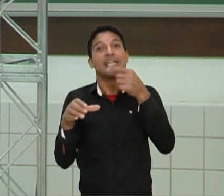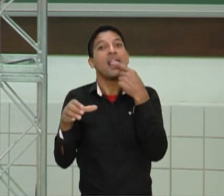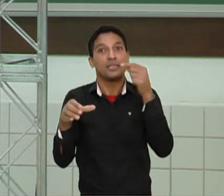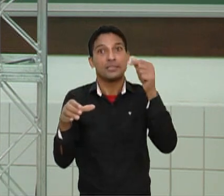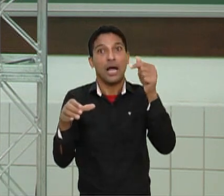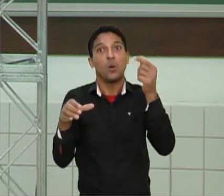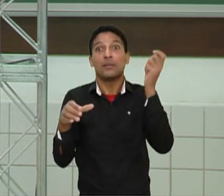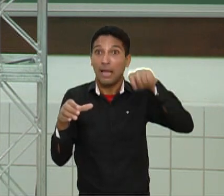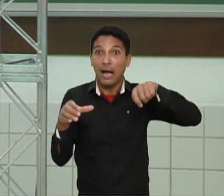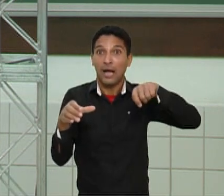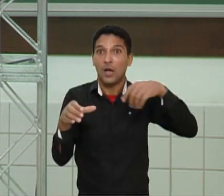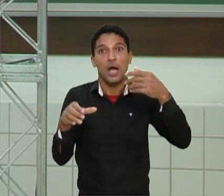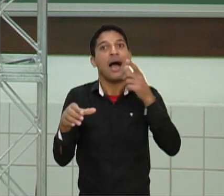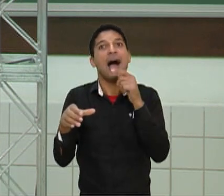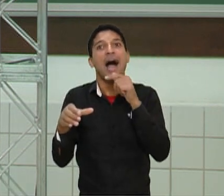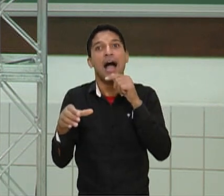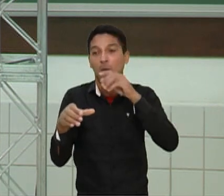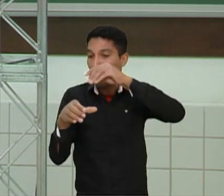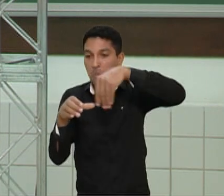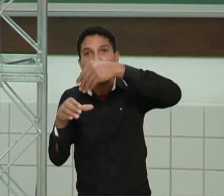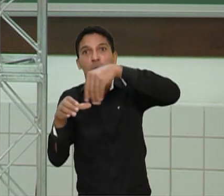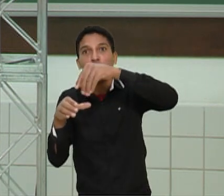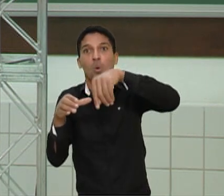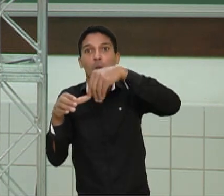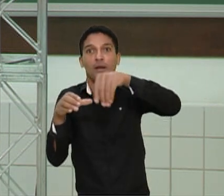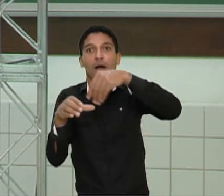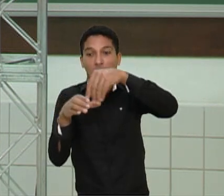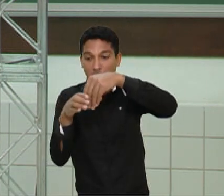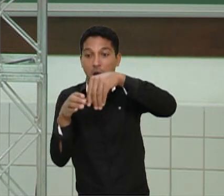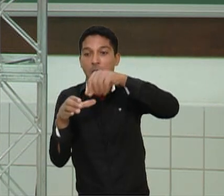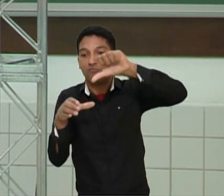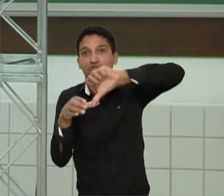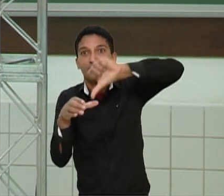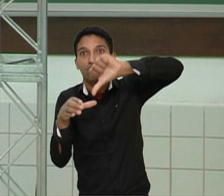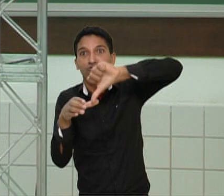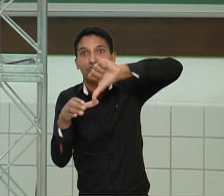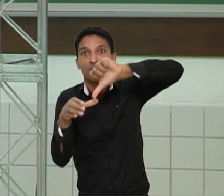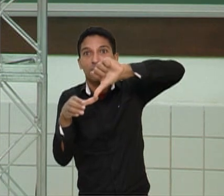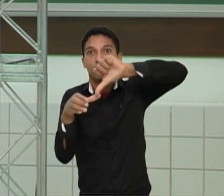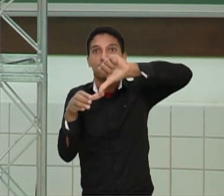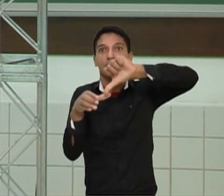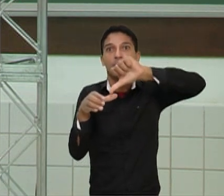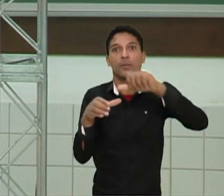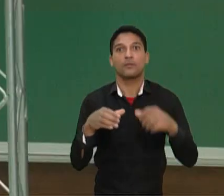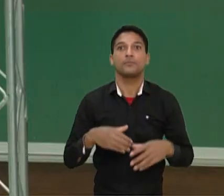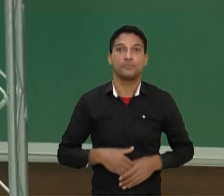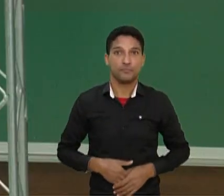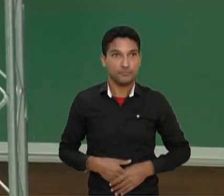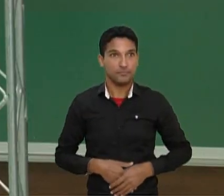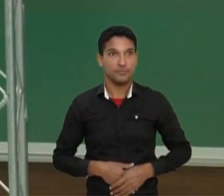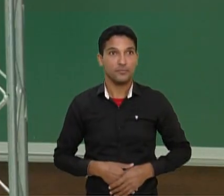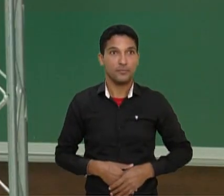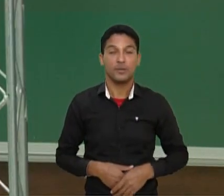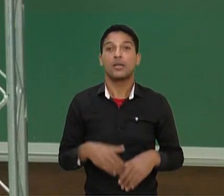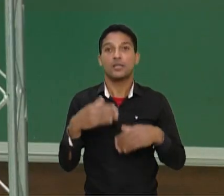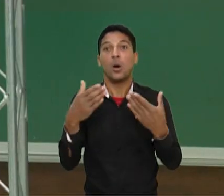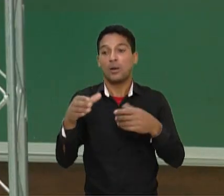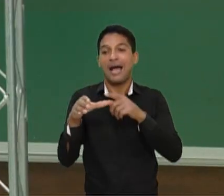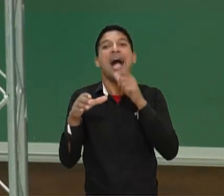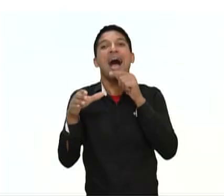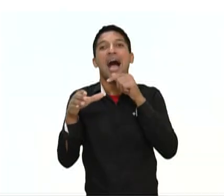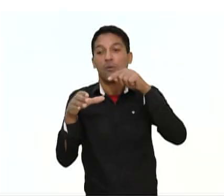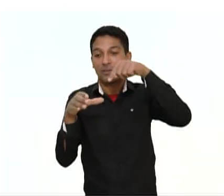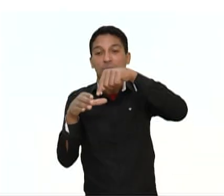com a água? Então vamos ver. Aí ele pegou e misturou com a água